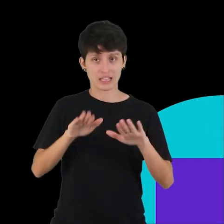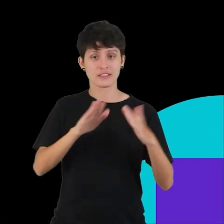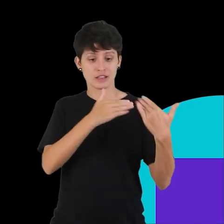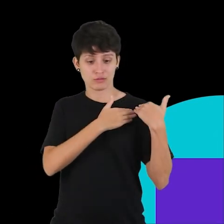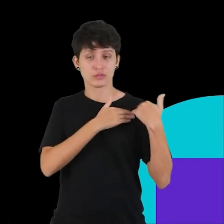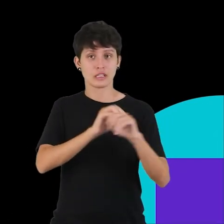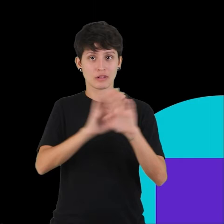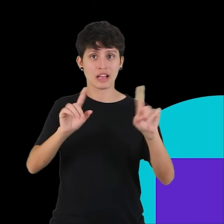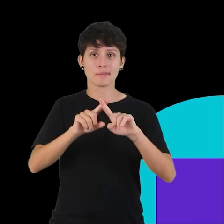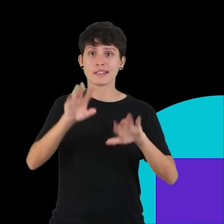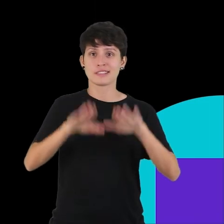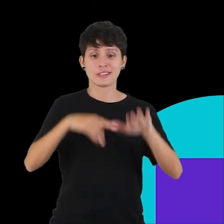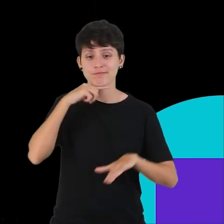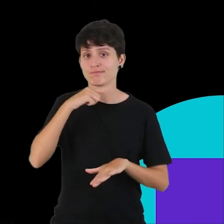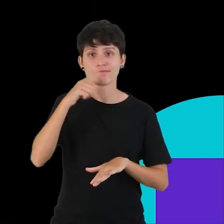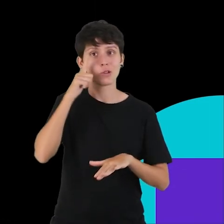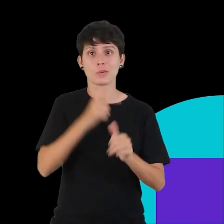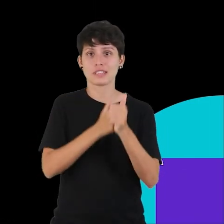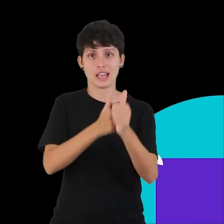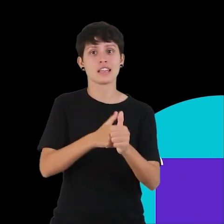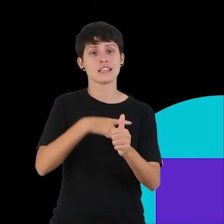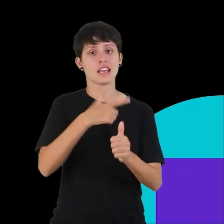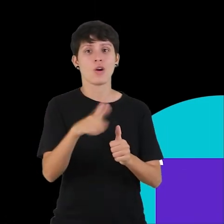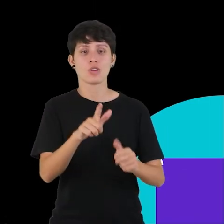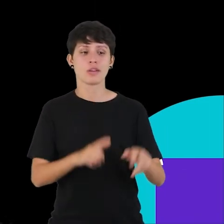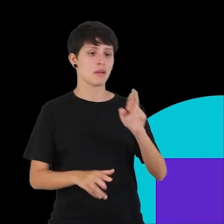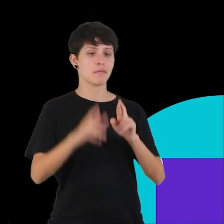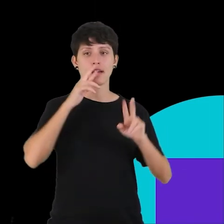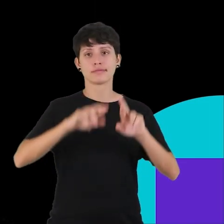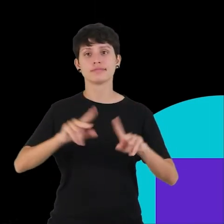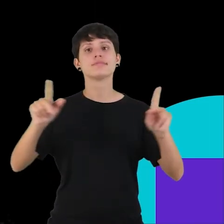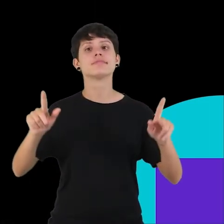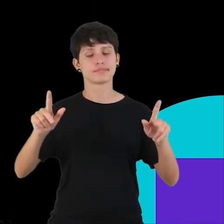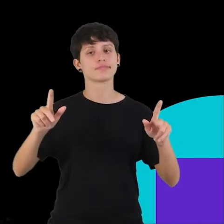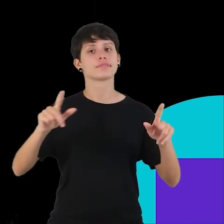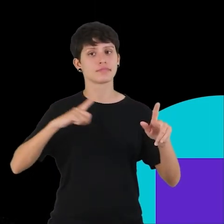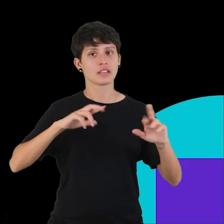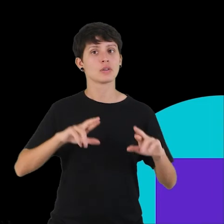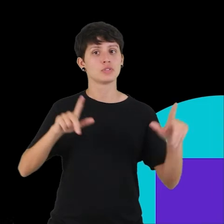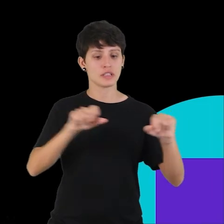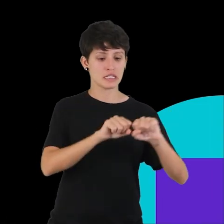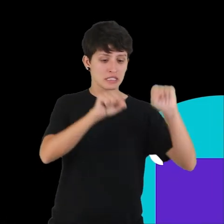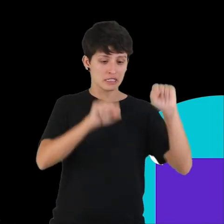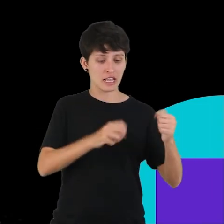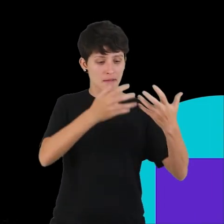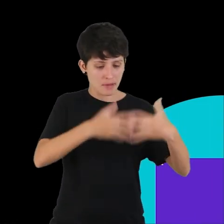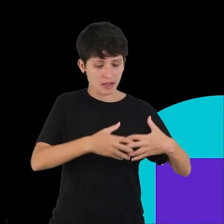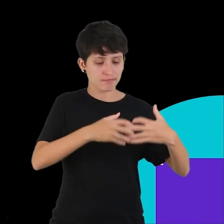esses sistemas, os desafios que elas têm. Então, assim, é um jeito mais humano, mais, vamos dizer